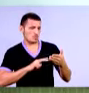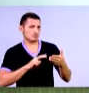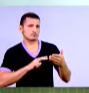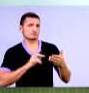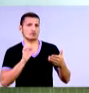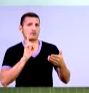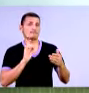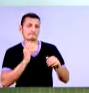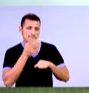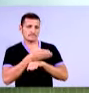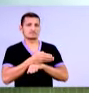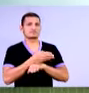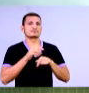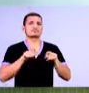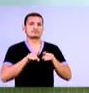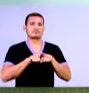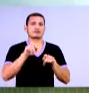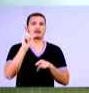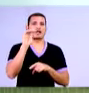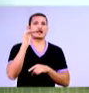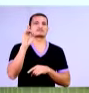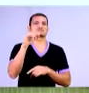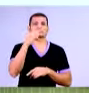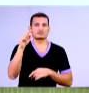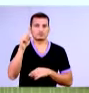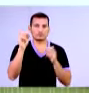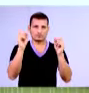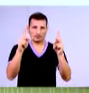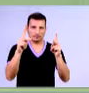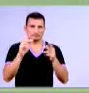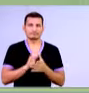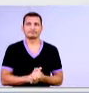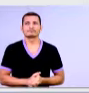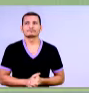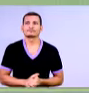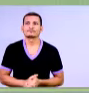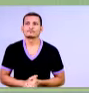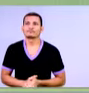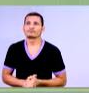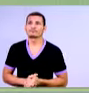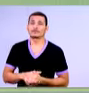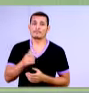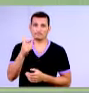mas um participante da ação. Ok? Mais um requisito.